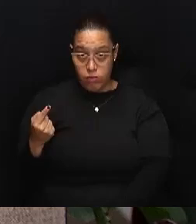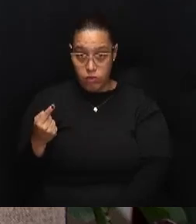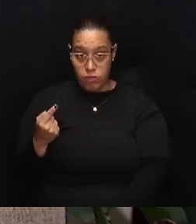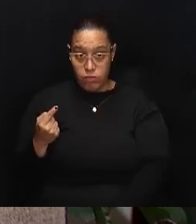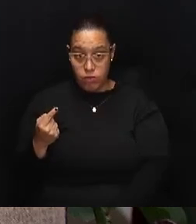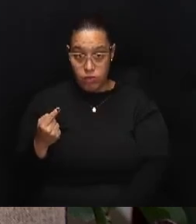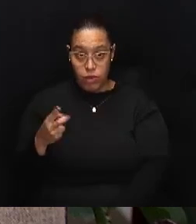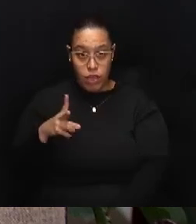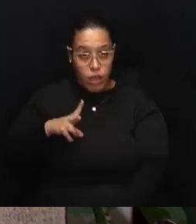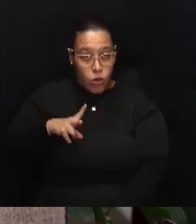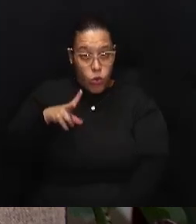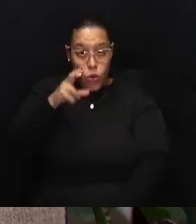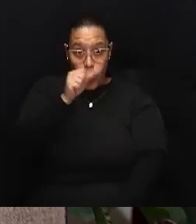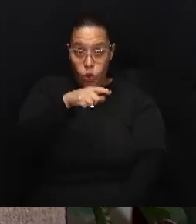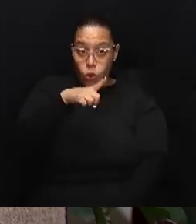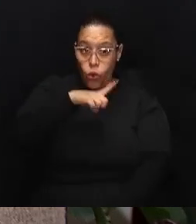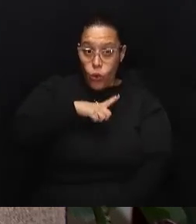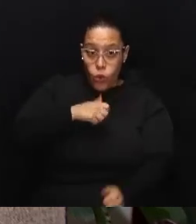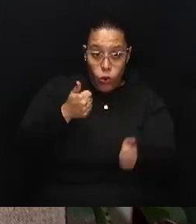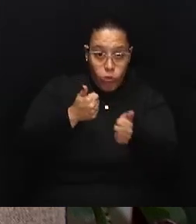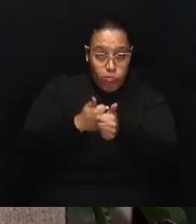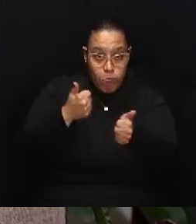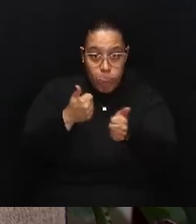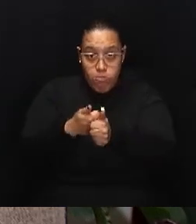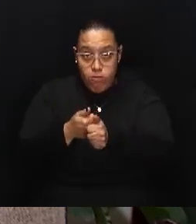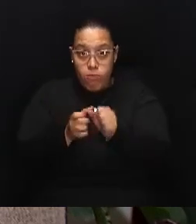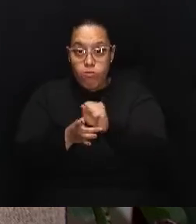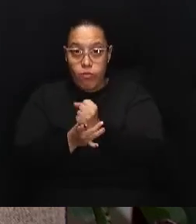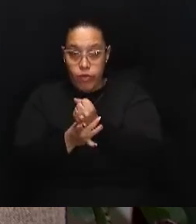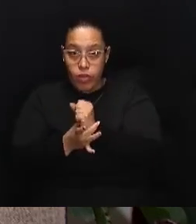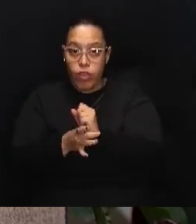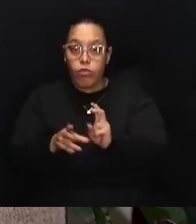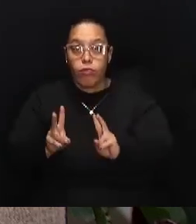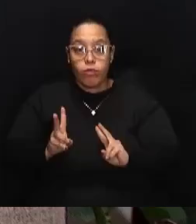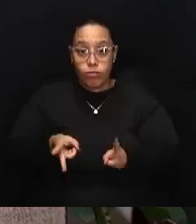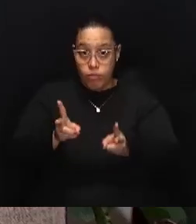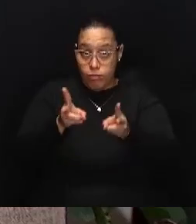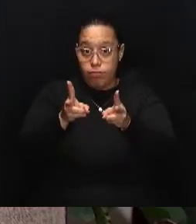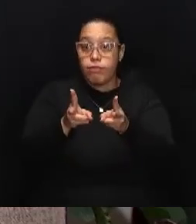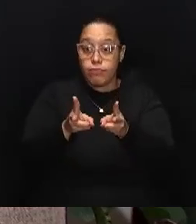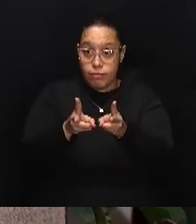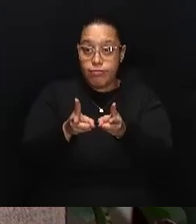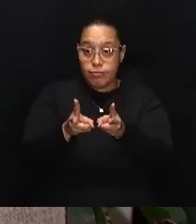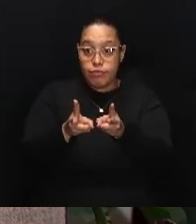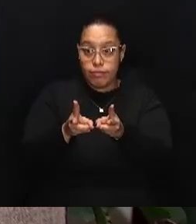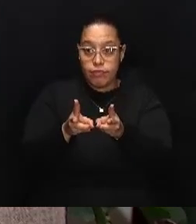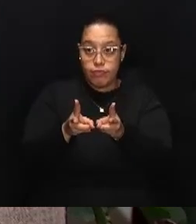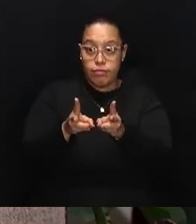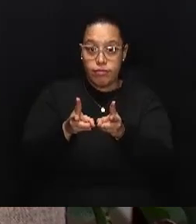2001. Essa força que nós tivemos juntos garantiu que eu continuasse